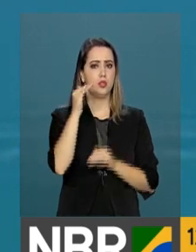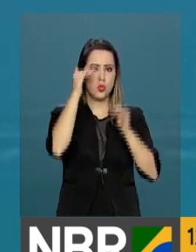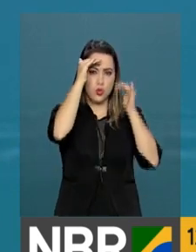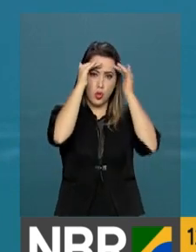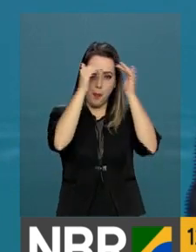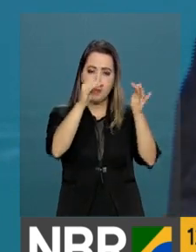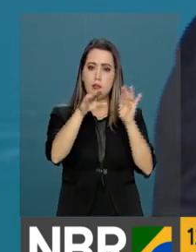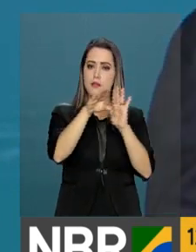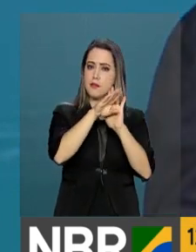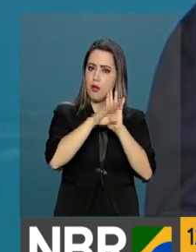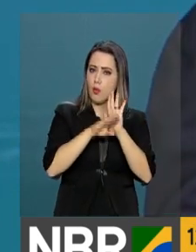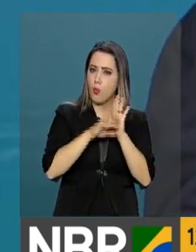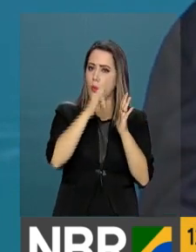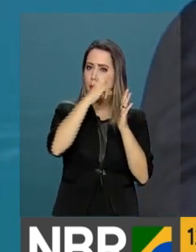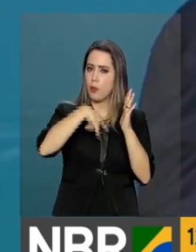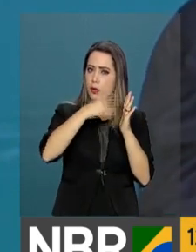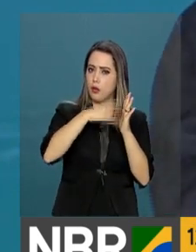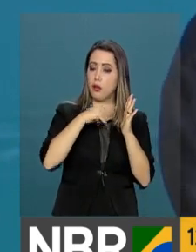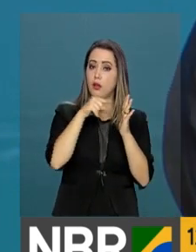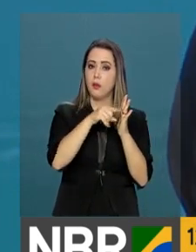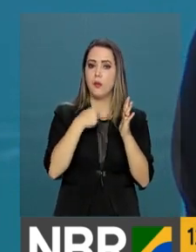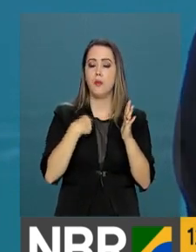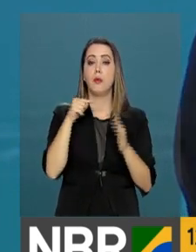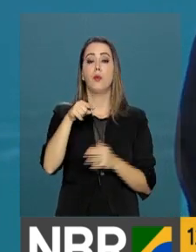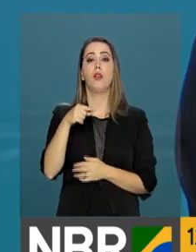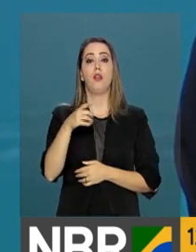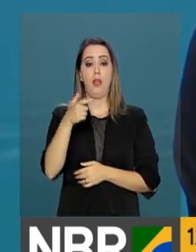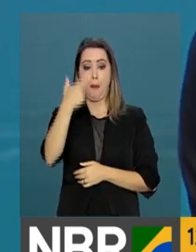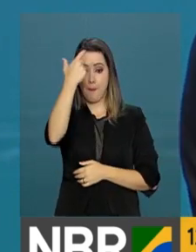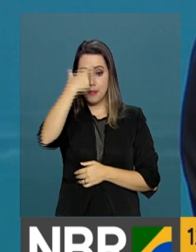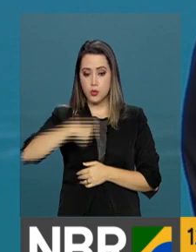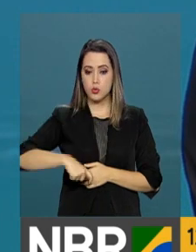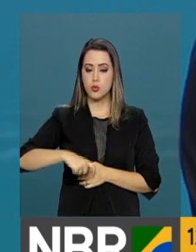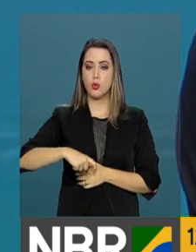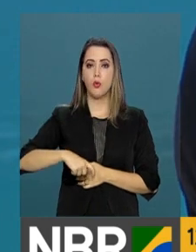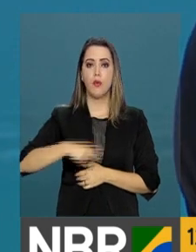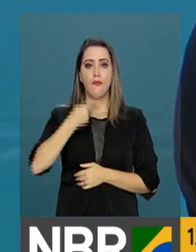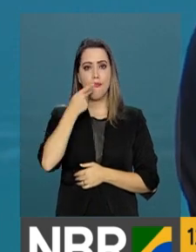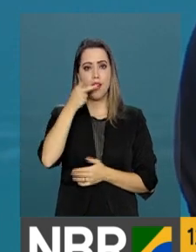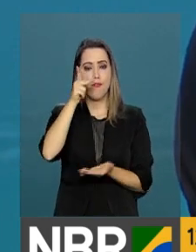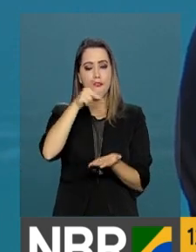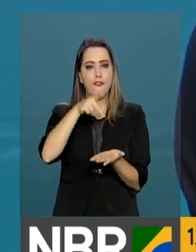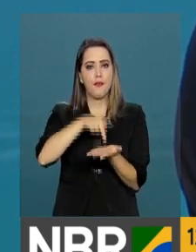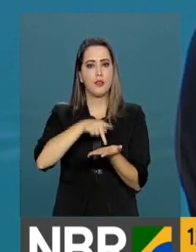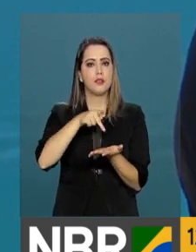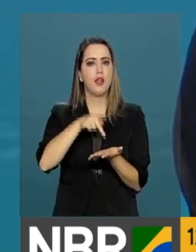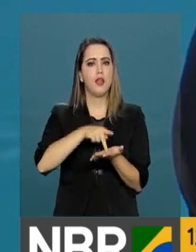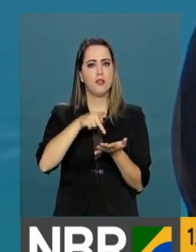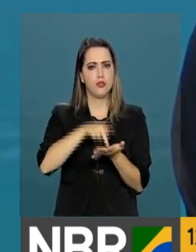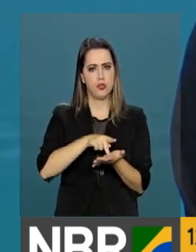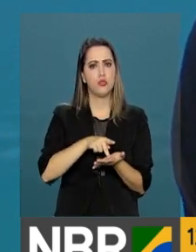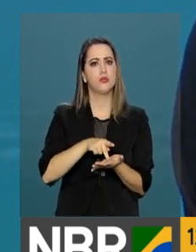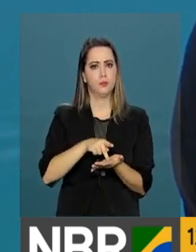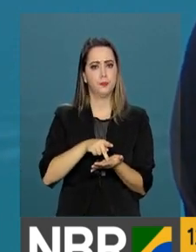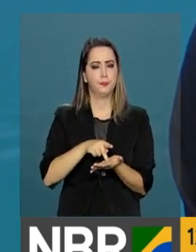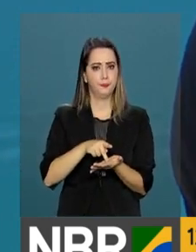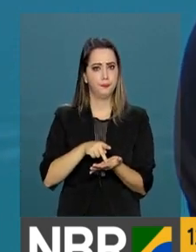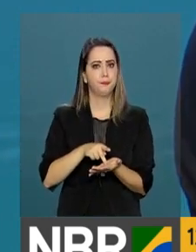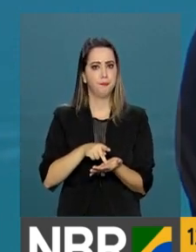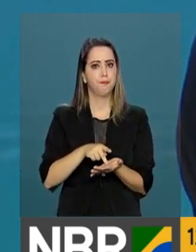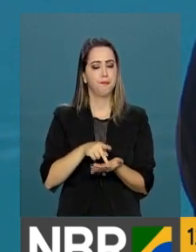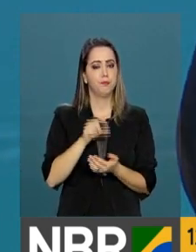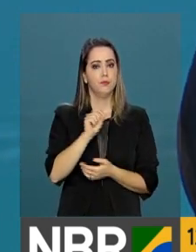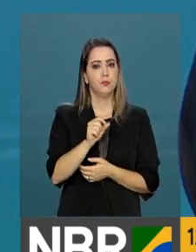é o governante cumprir a sua palavra. E eu me lembro que em 2016, quando